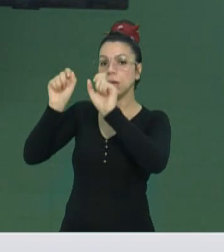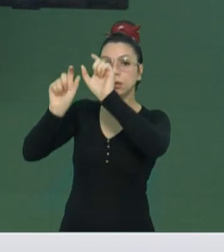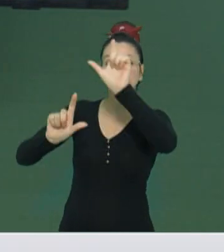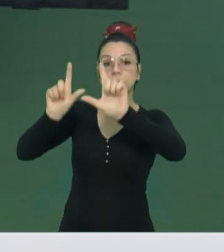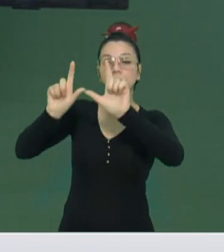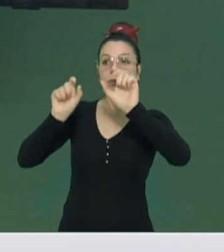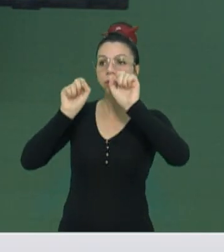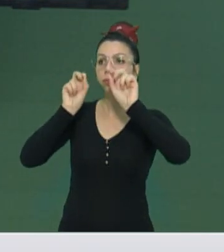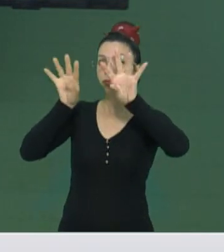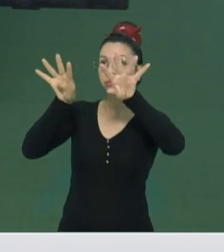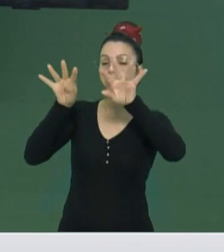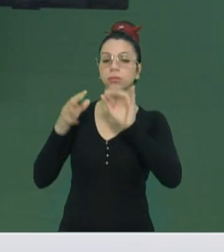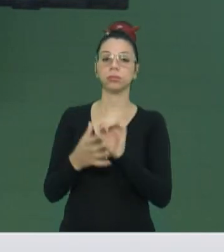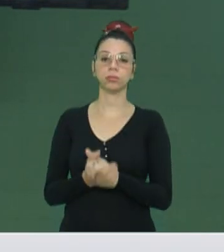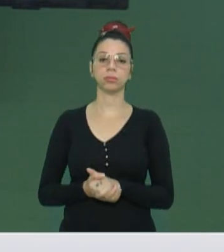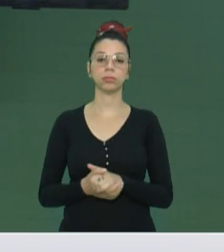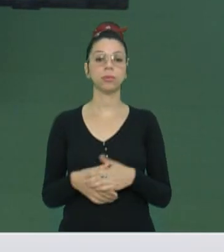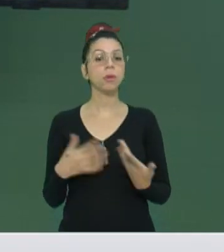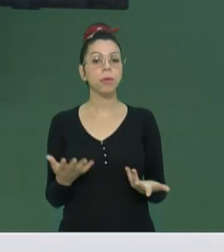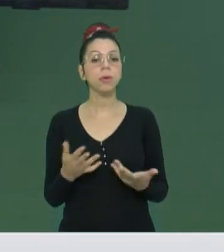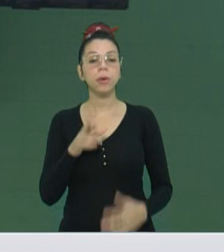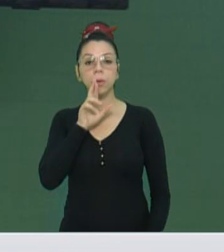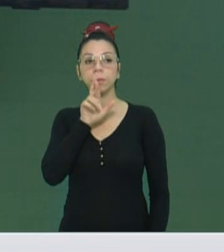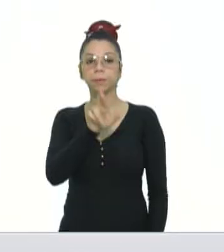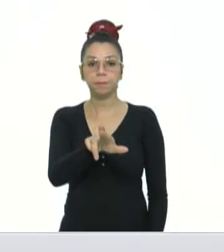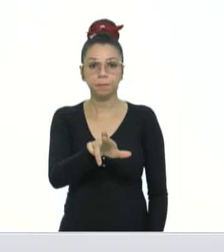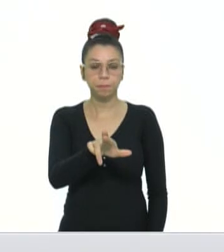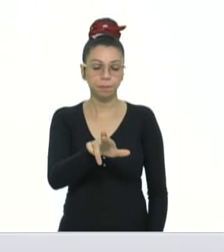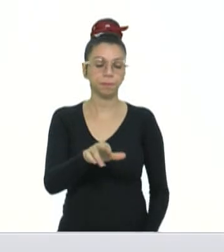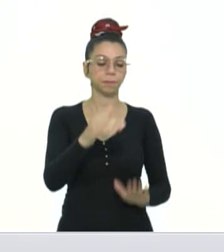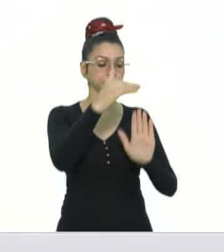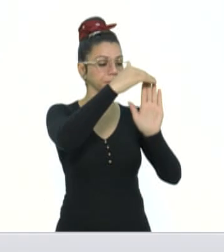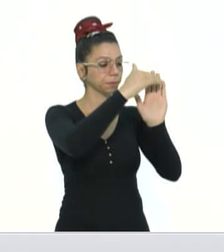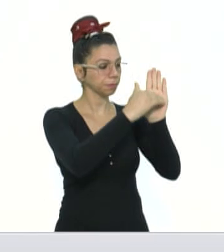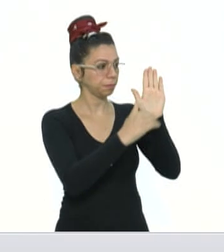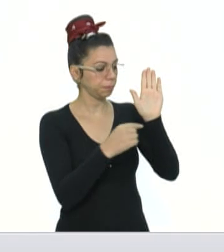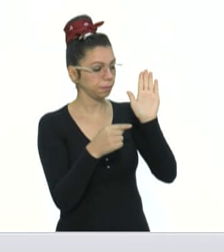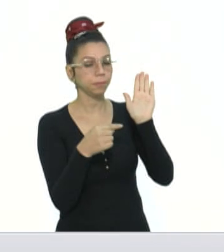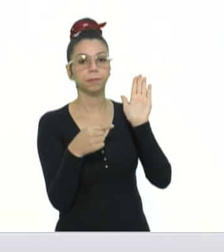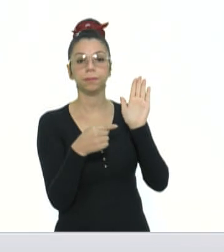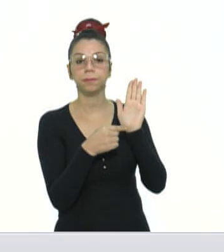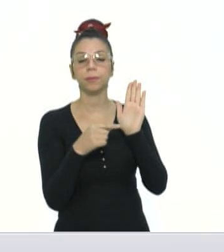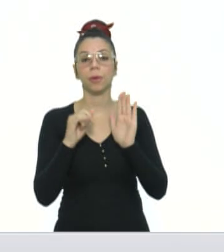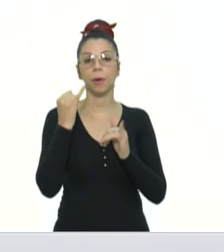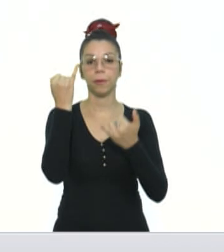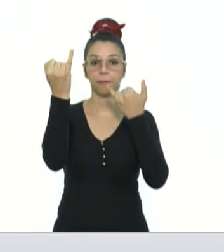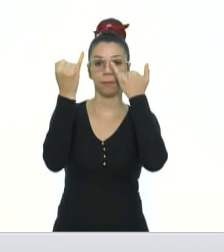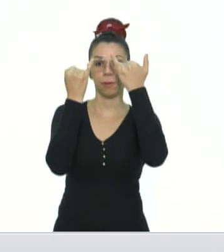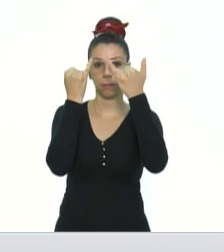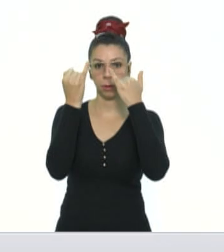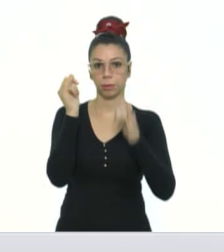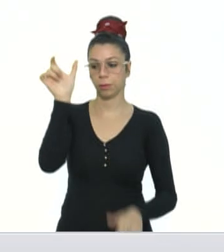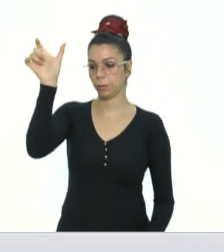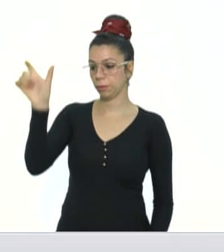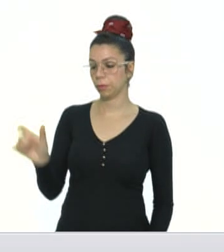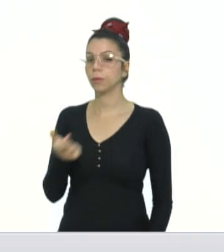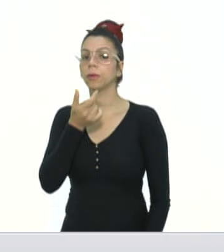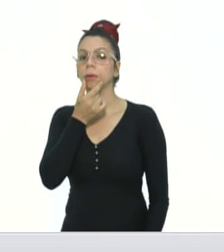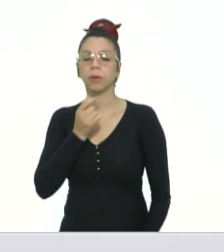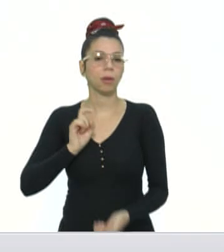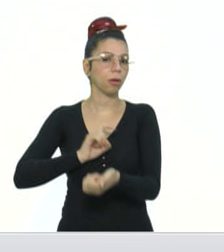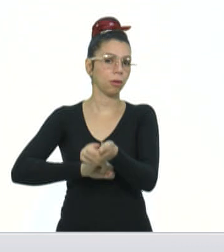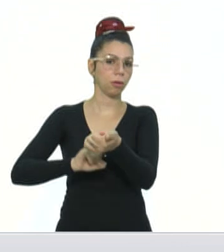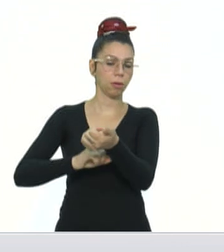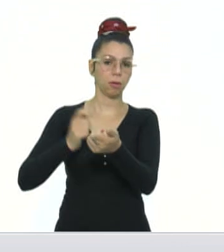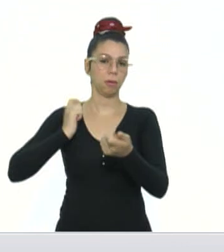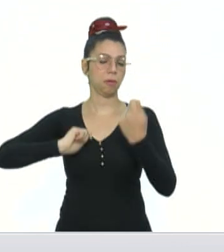isso então? Resposta. Os elementos que nos trazem a informação de que essa personagem está